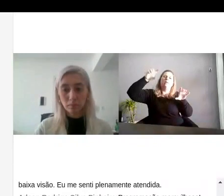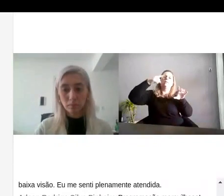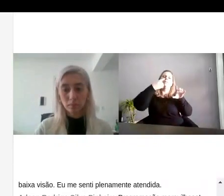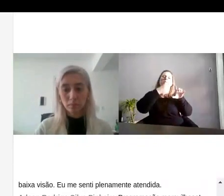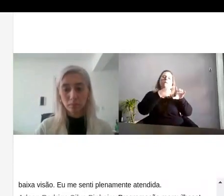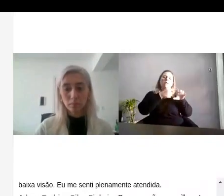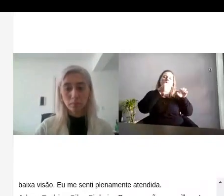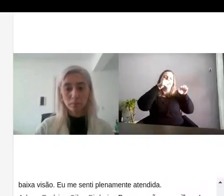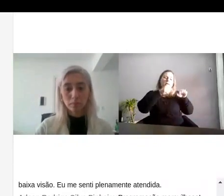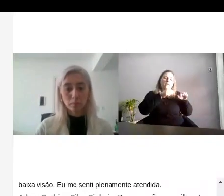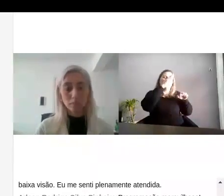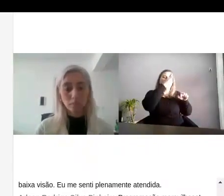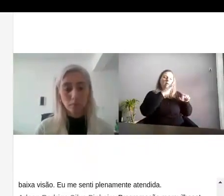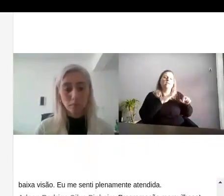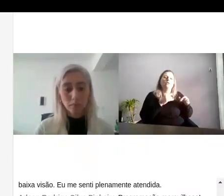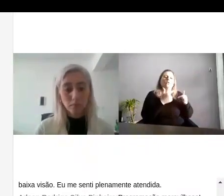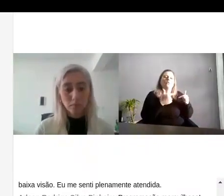acadêmica